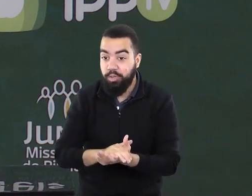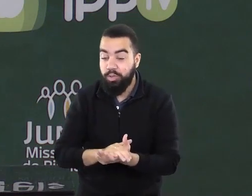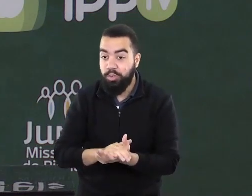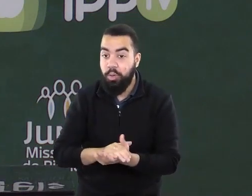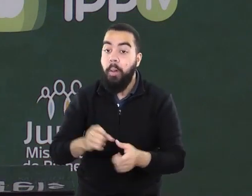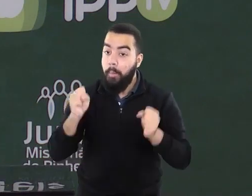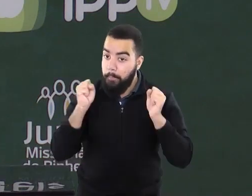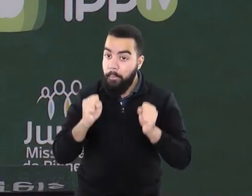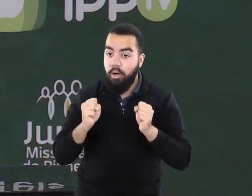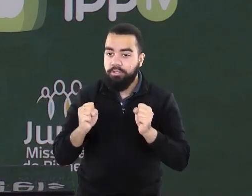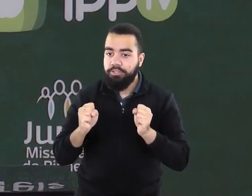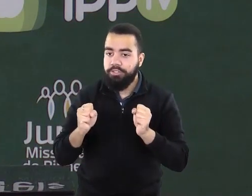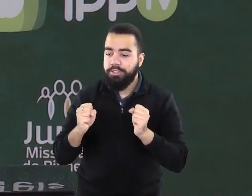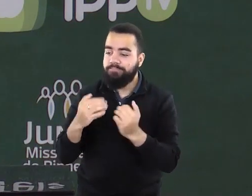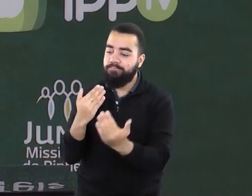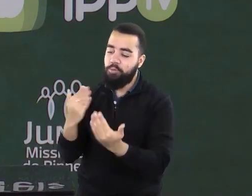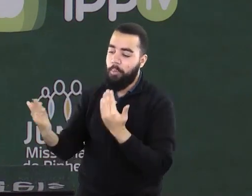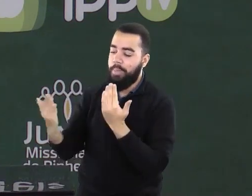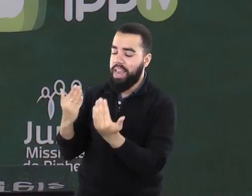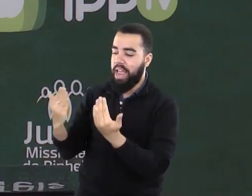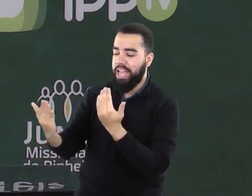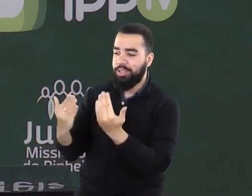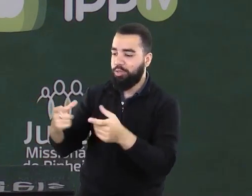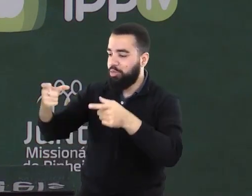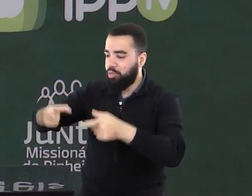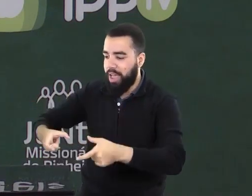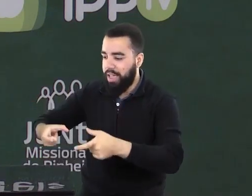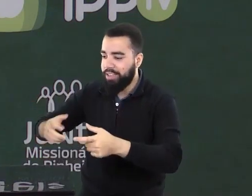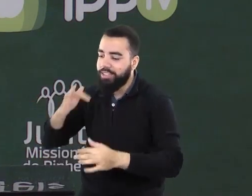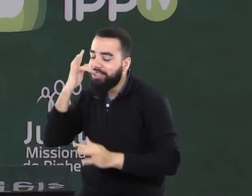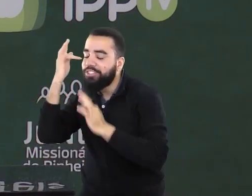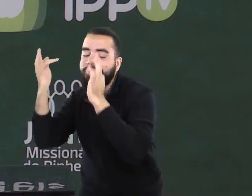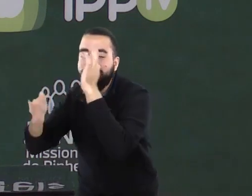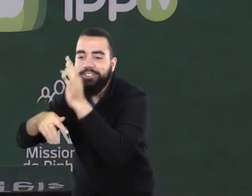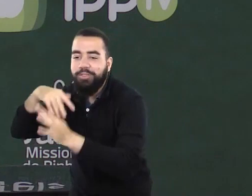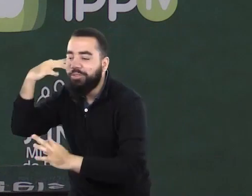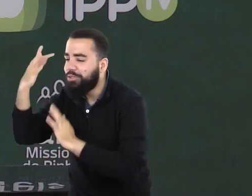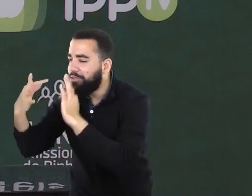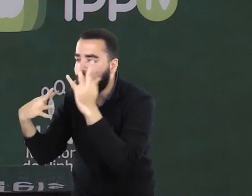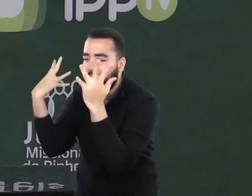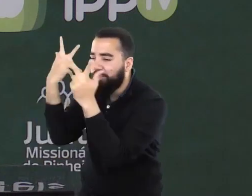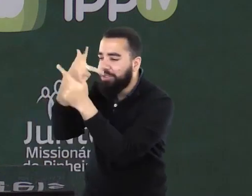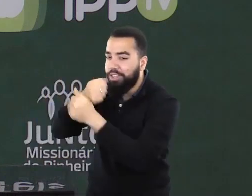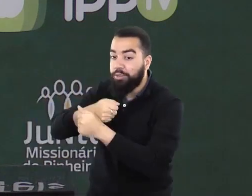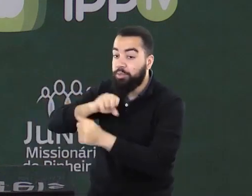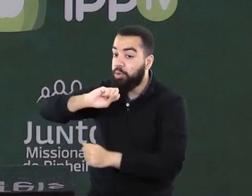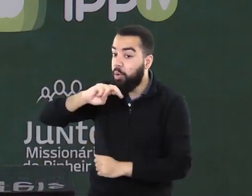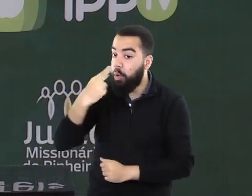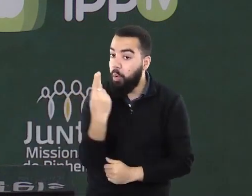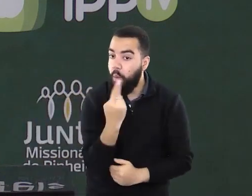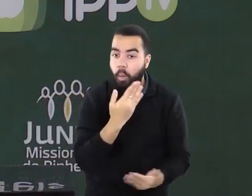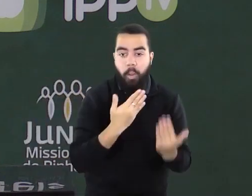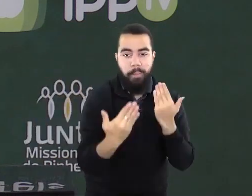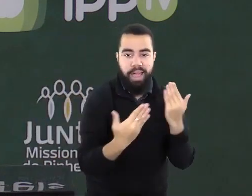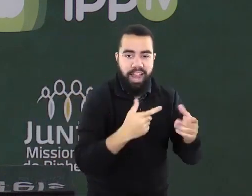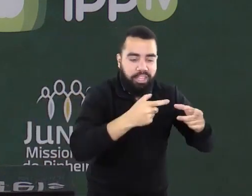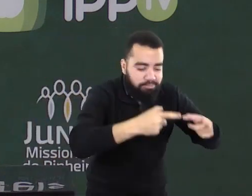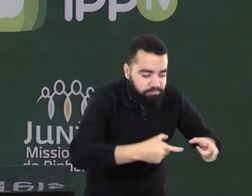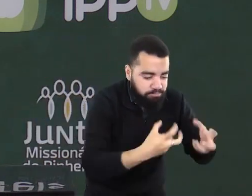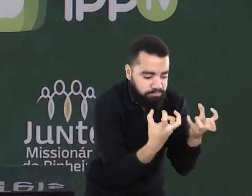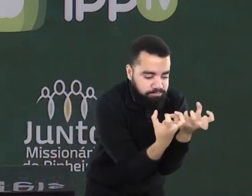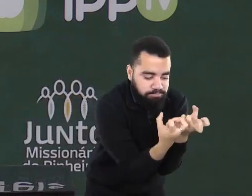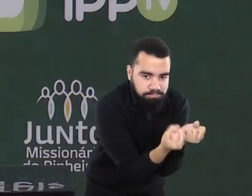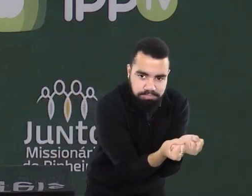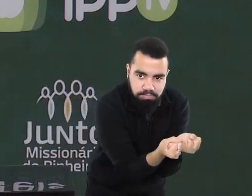inóspito. Pode ser um cenário de liberdade, uma prisão, um cárcere. A